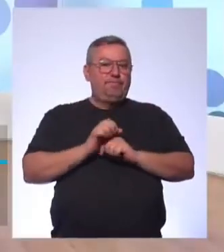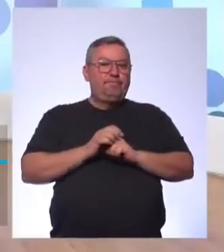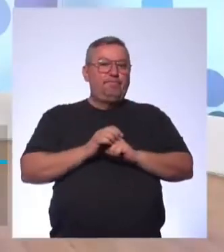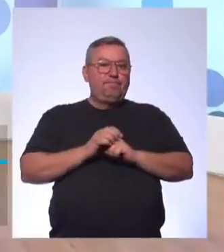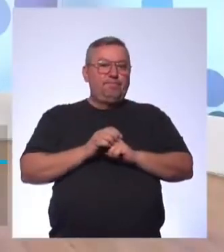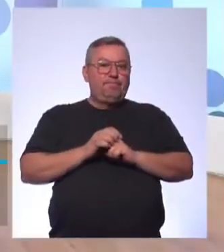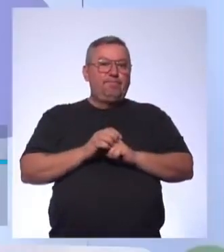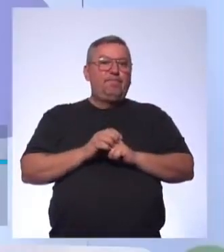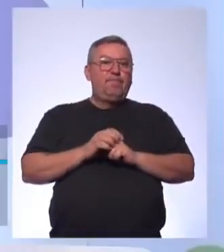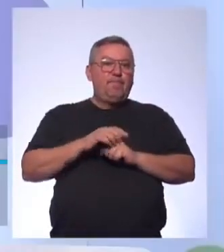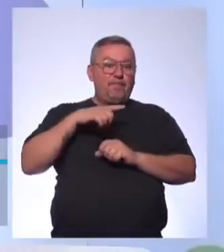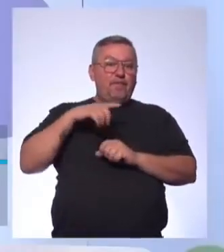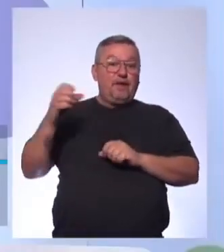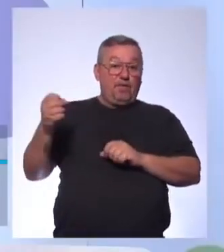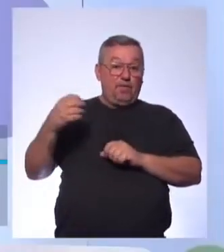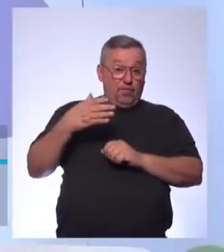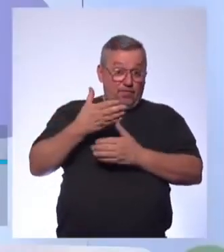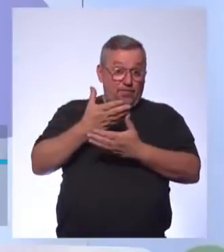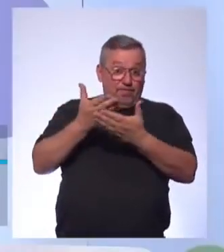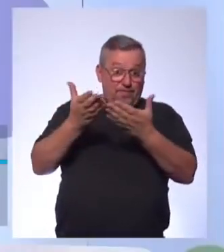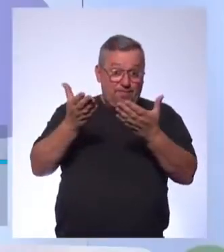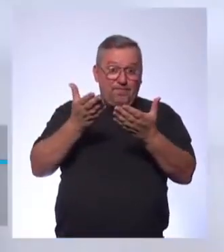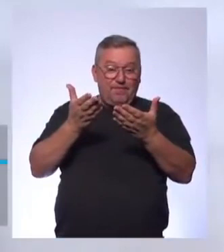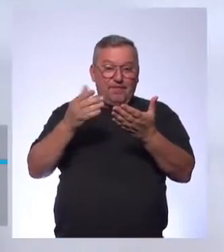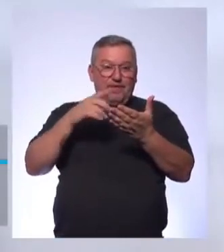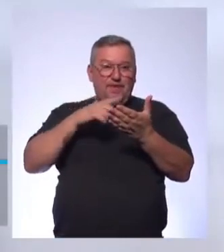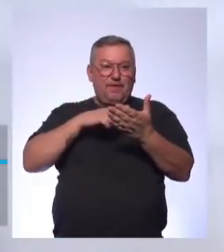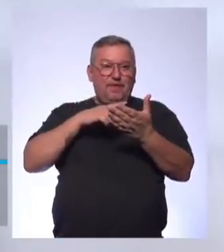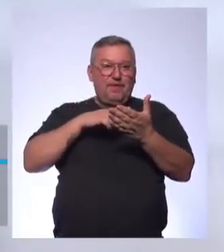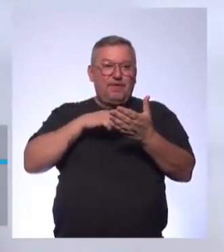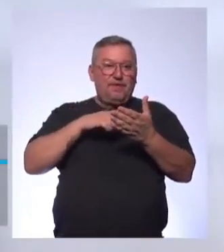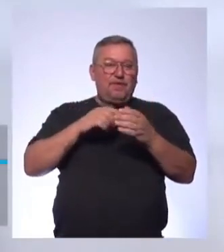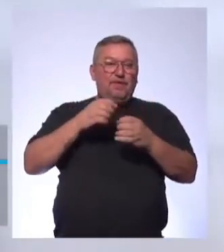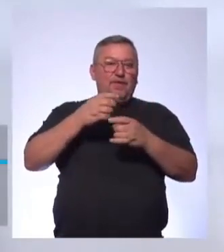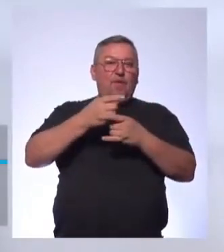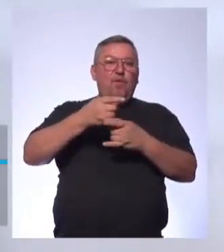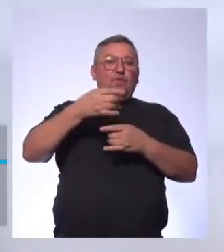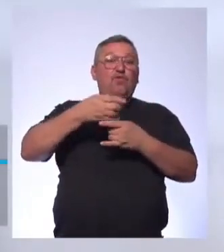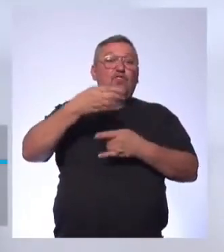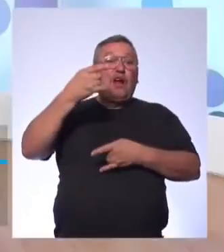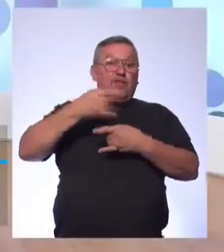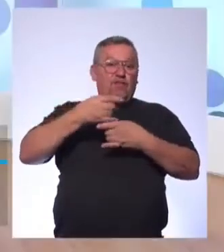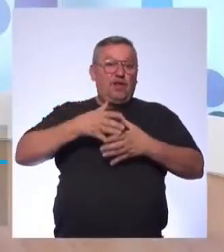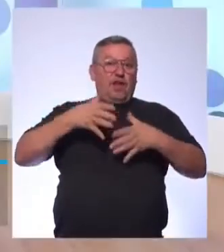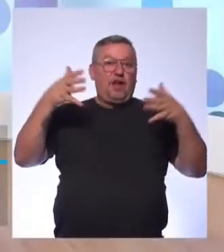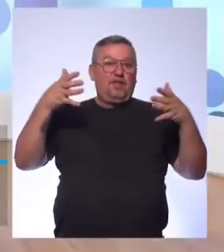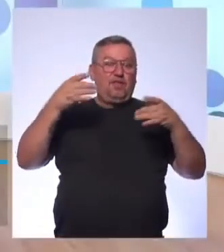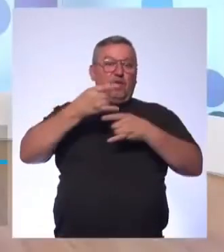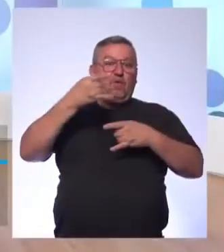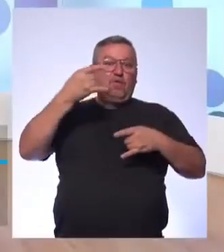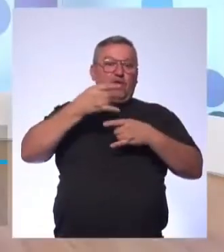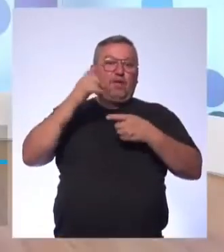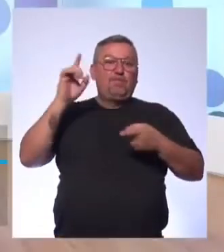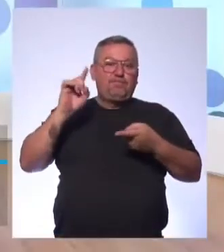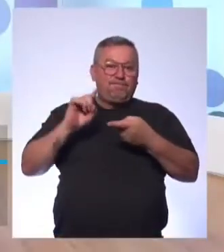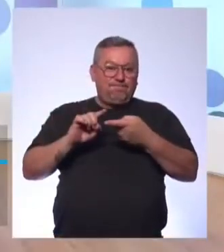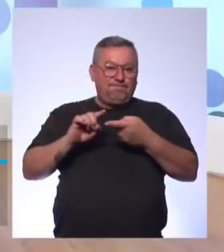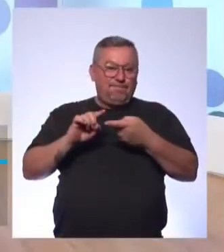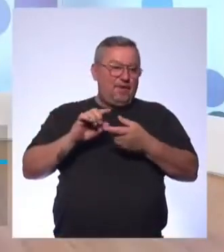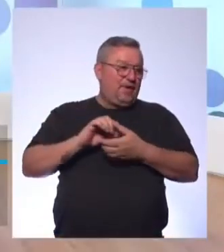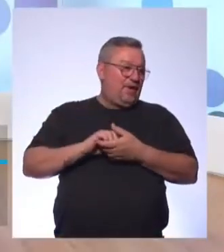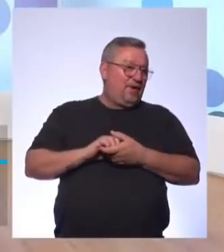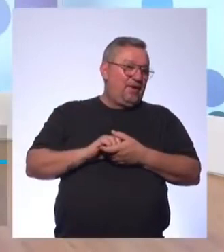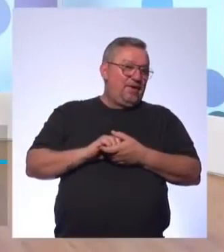tem novidades chegando para vocês. Nós temos o chatão e o chatinho, é isso? I don't know. Parece que o apelido